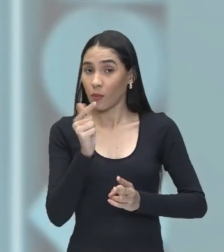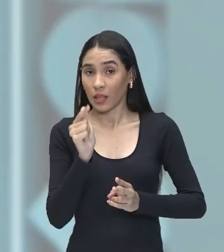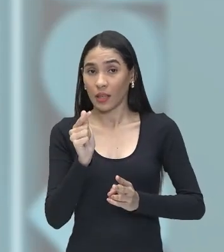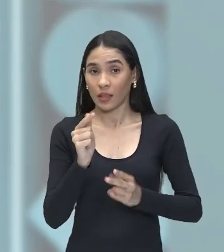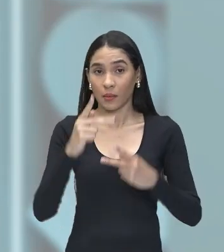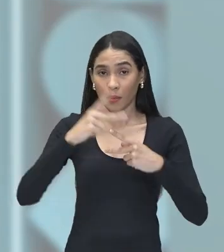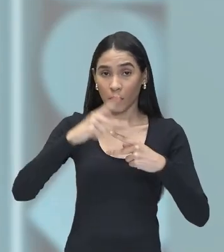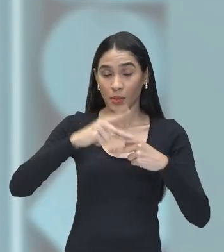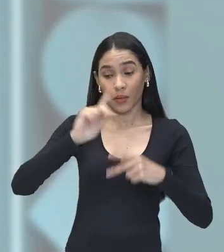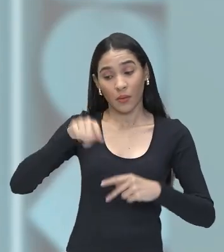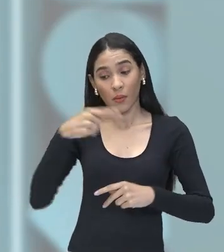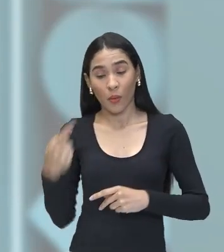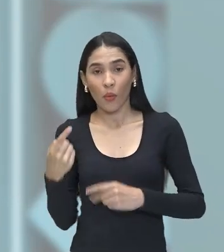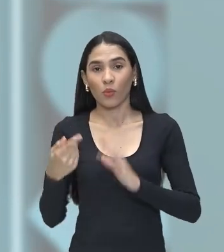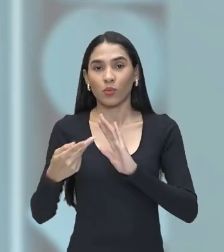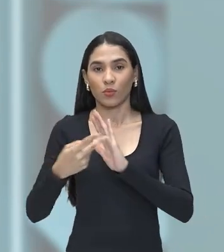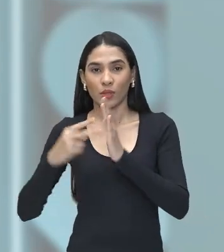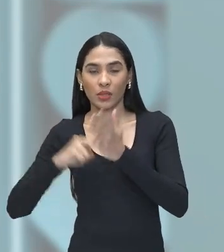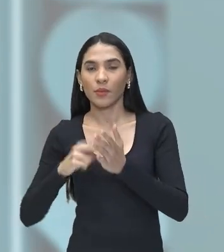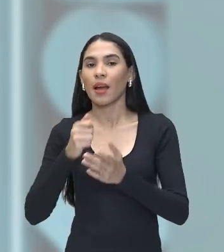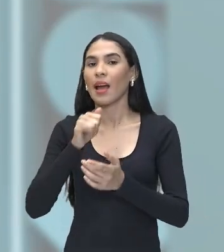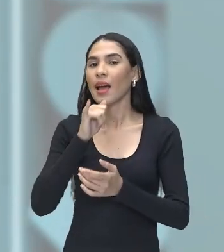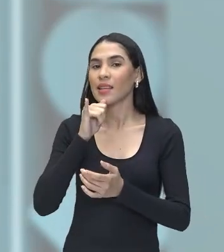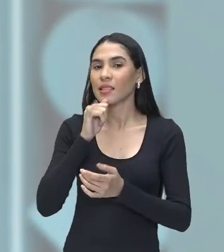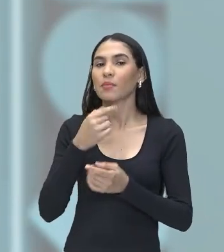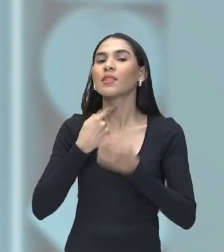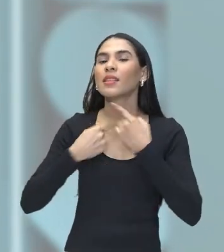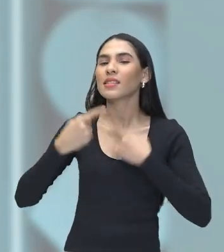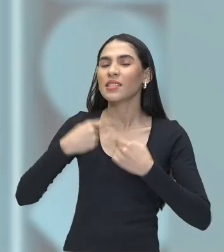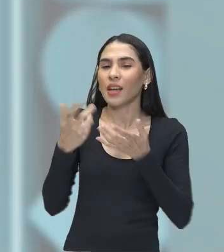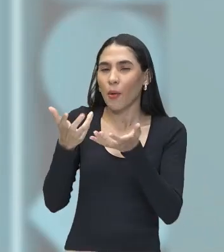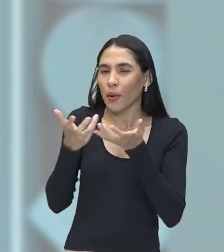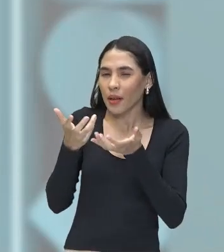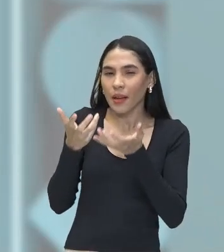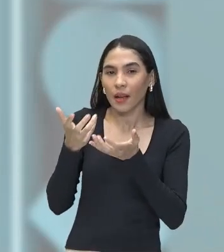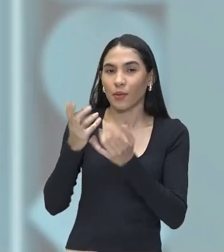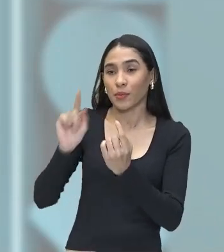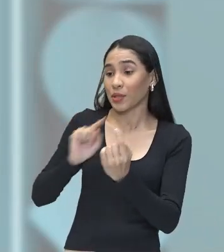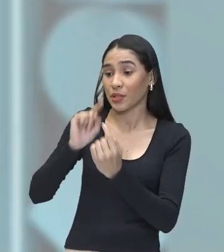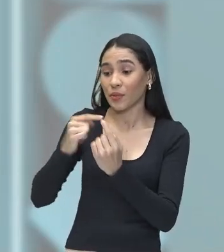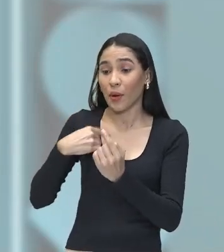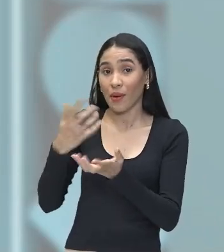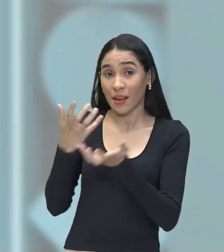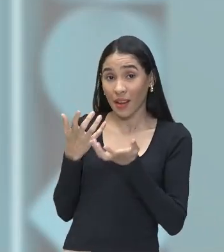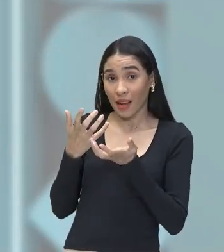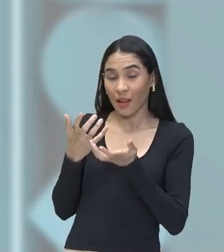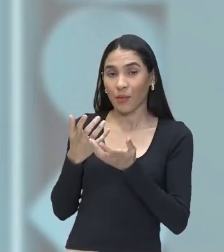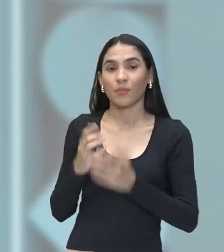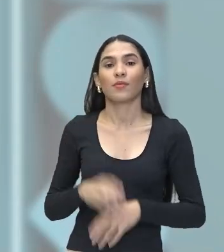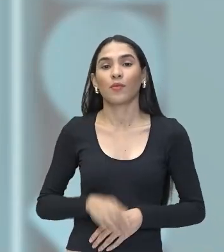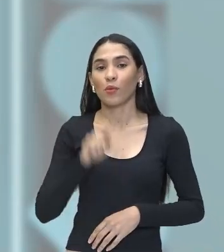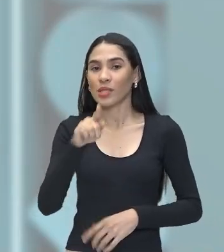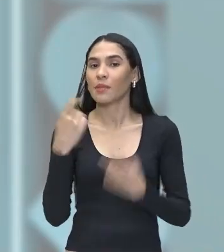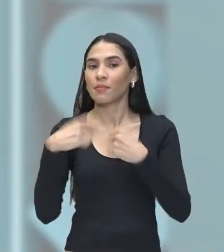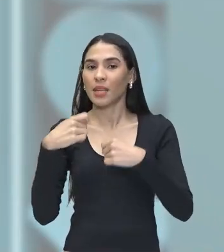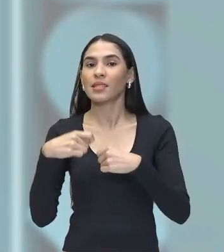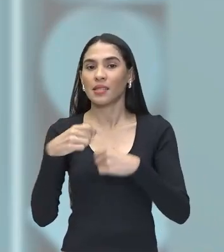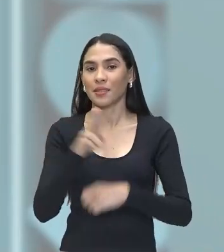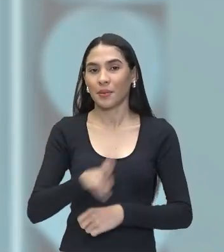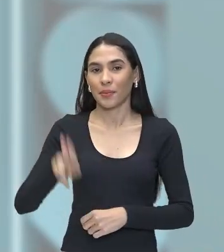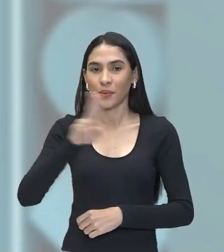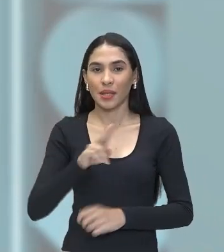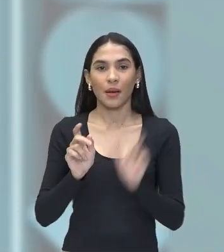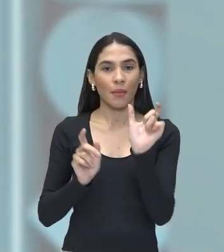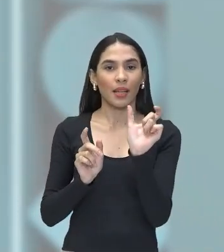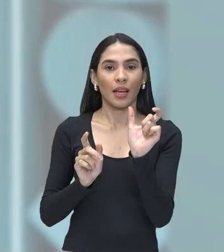No sentido de desejar, de querer algo, a gente vai ter que fazer uso da preposição